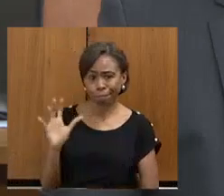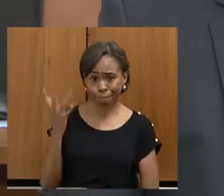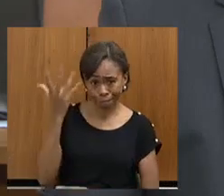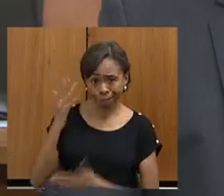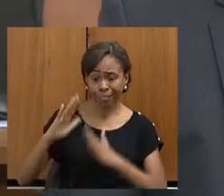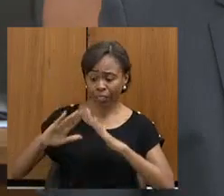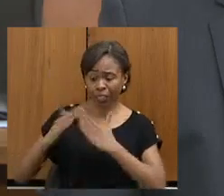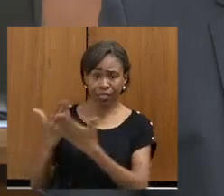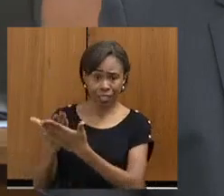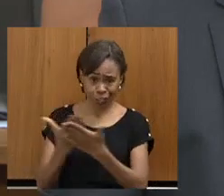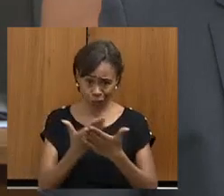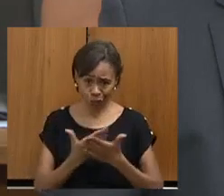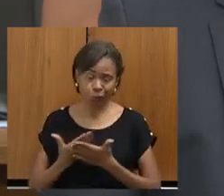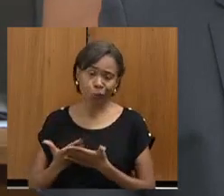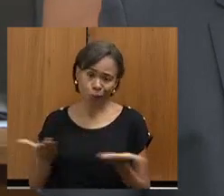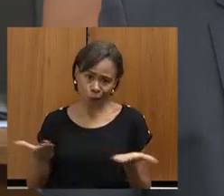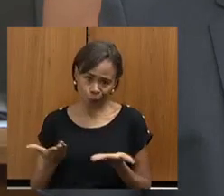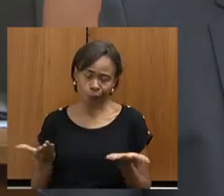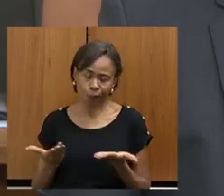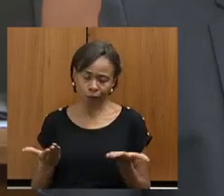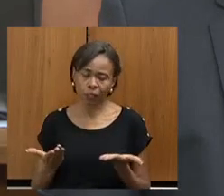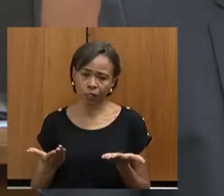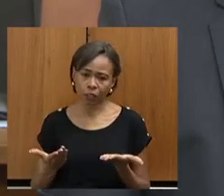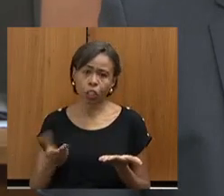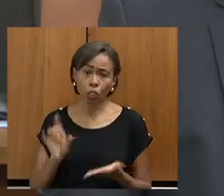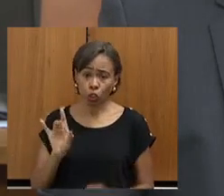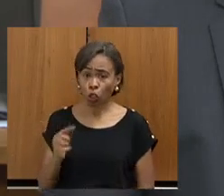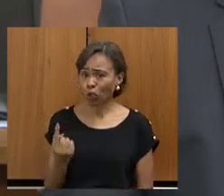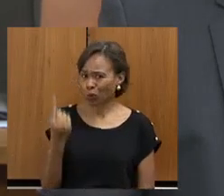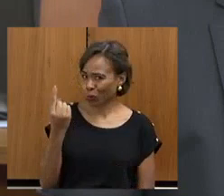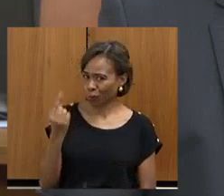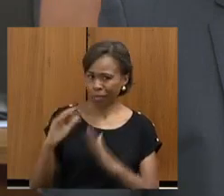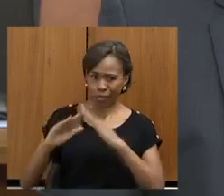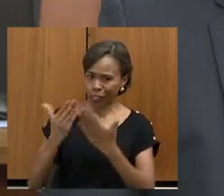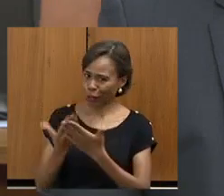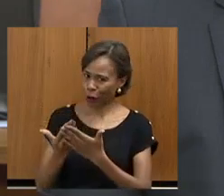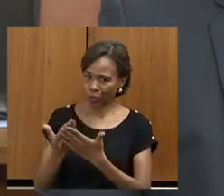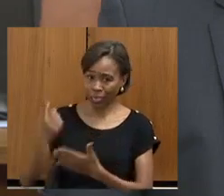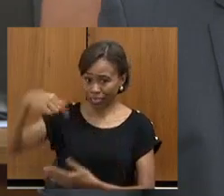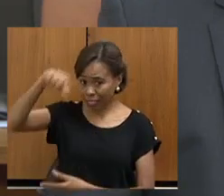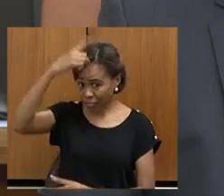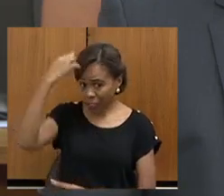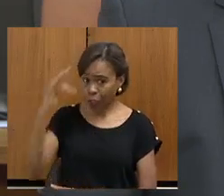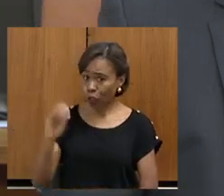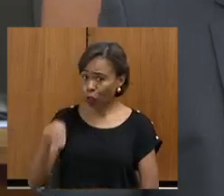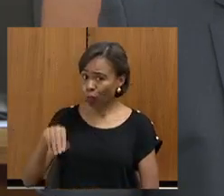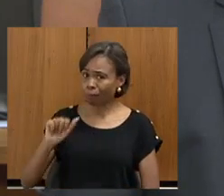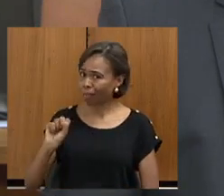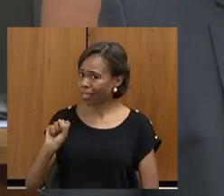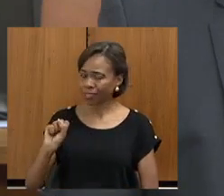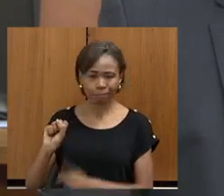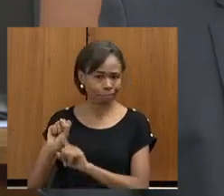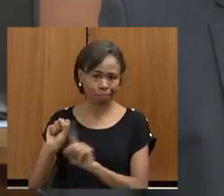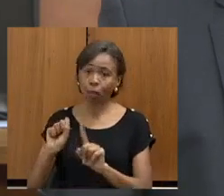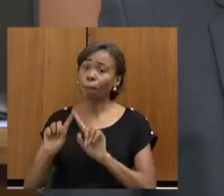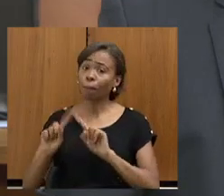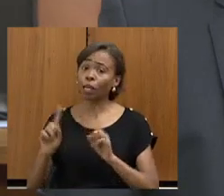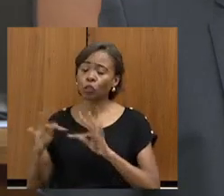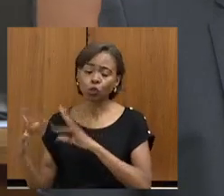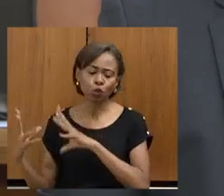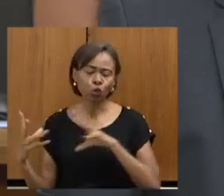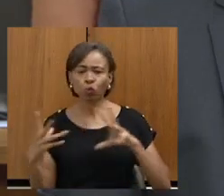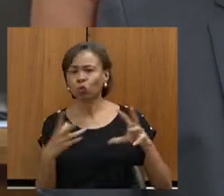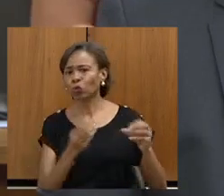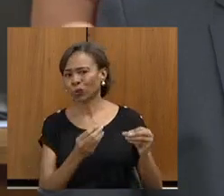nossas escolas. Isso não é uma realidade só da Escola São Domazio de Aquino, infelizmente é uma realidade de todas as